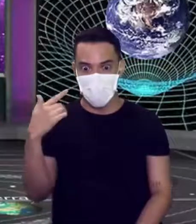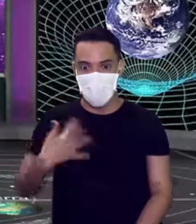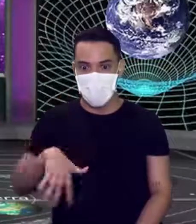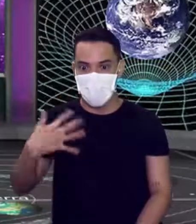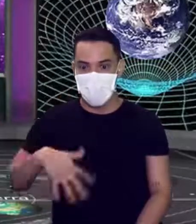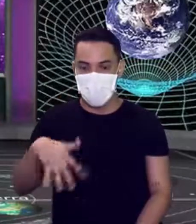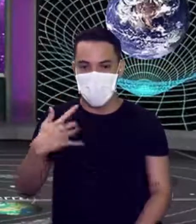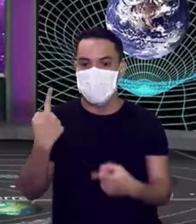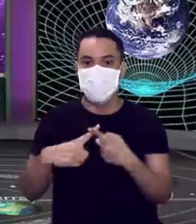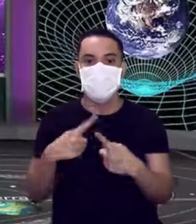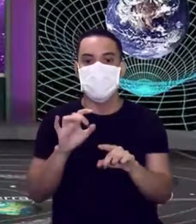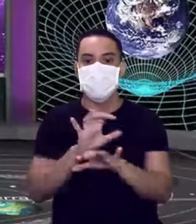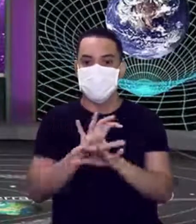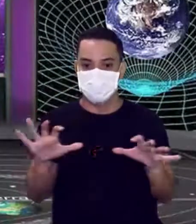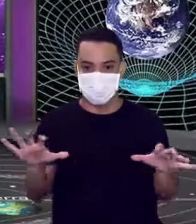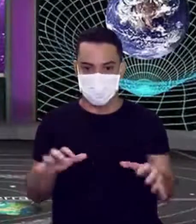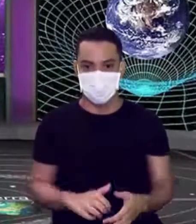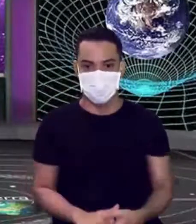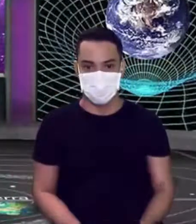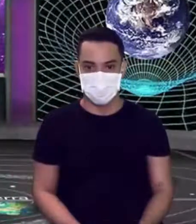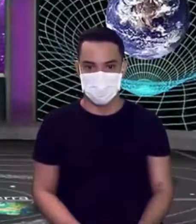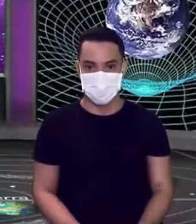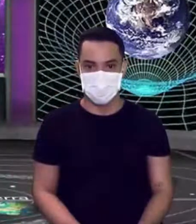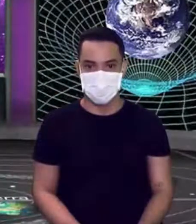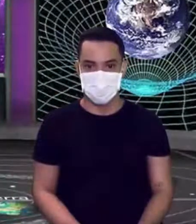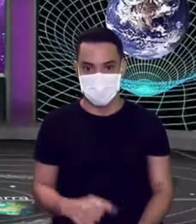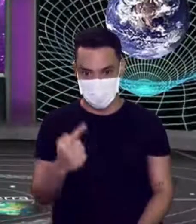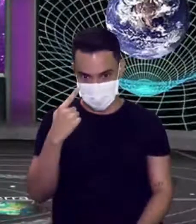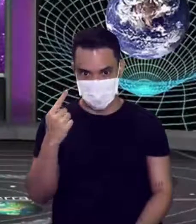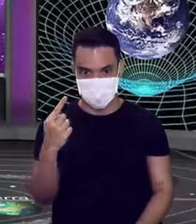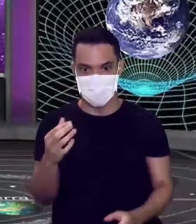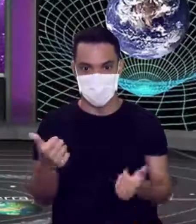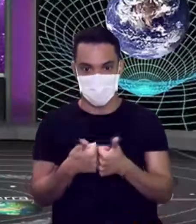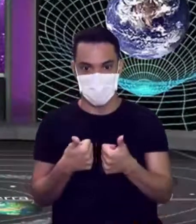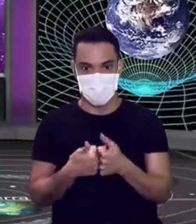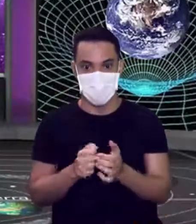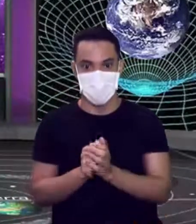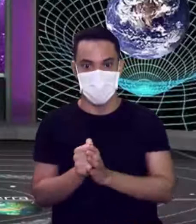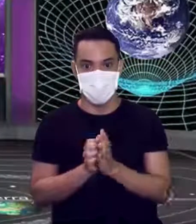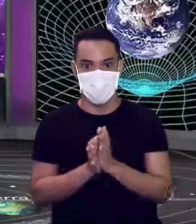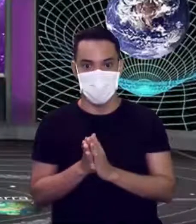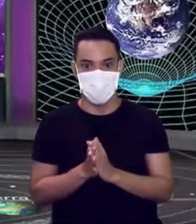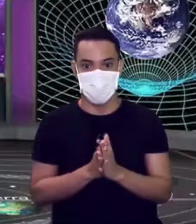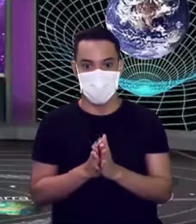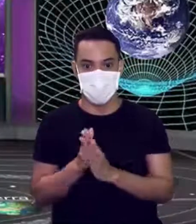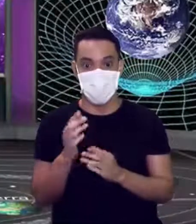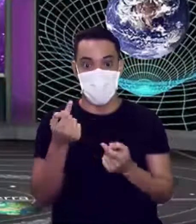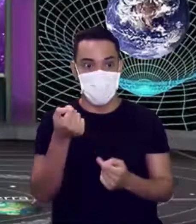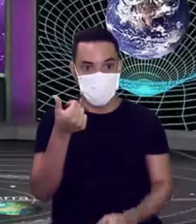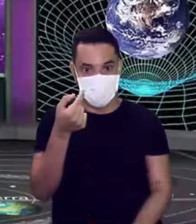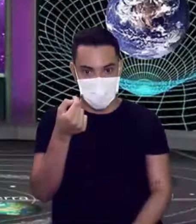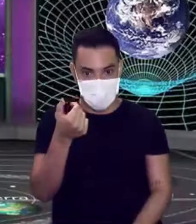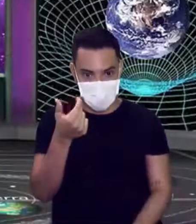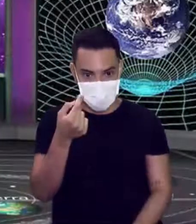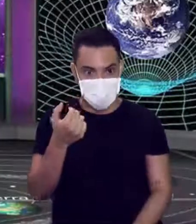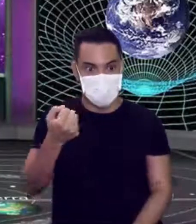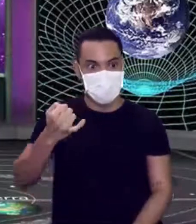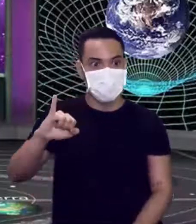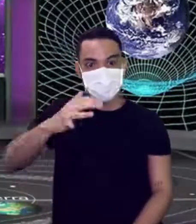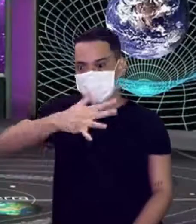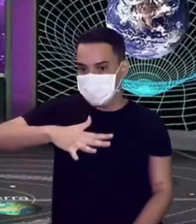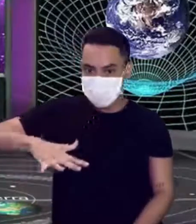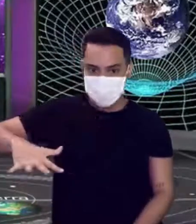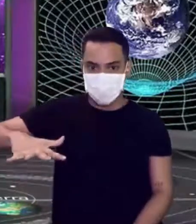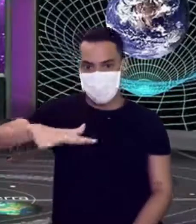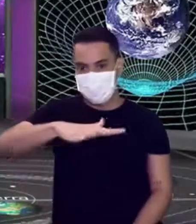rodando. Pessoal, eu tenho duas coisinhas aqui. Vocês viram que eu estava perto do papel aqui, ó? Eu eletrizei bem pouquinho. Quando o ambiente está